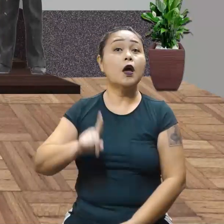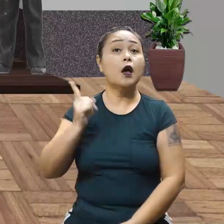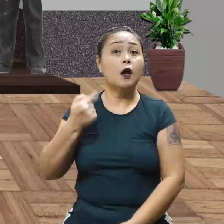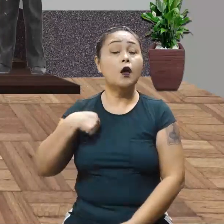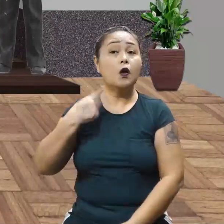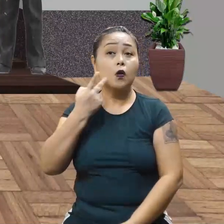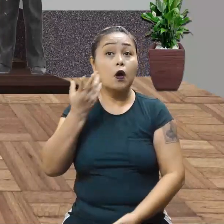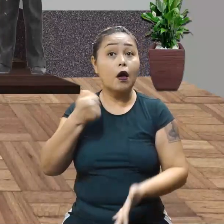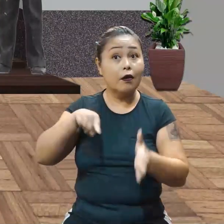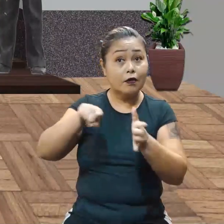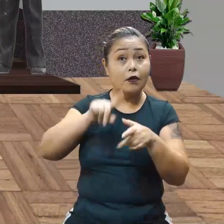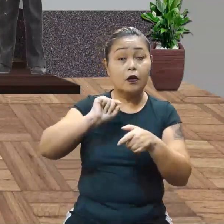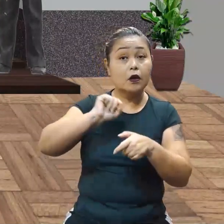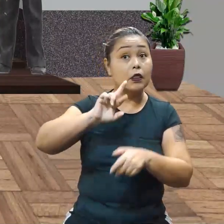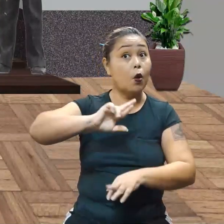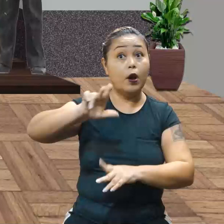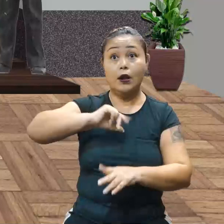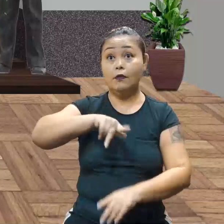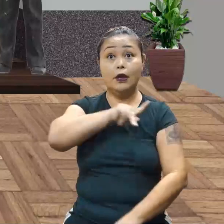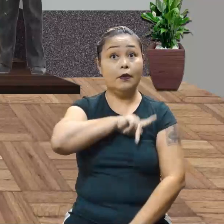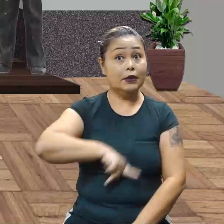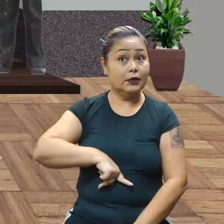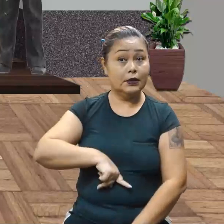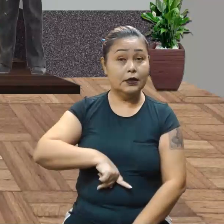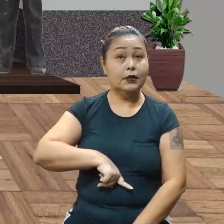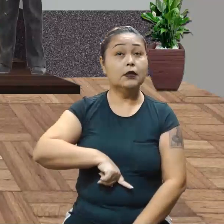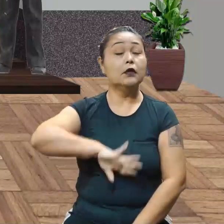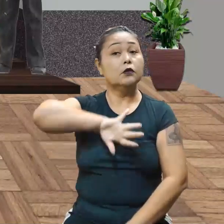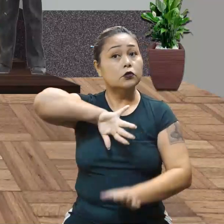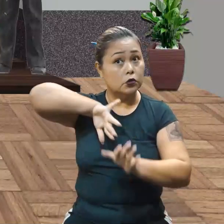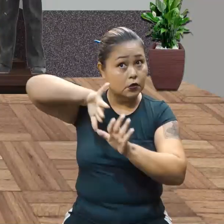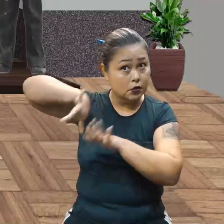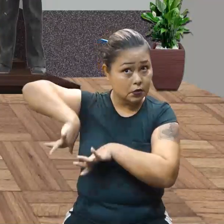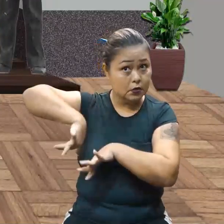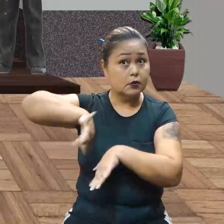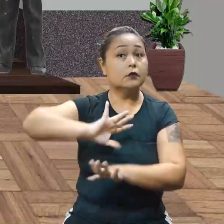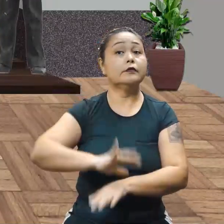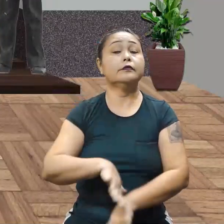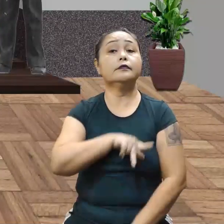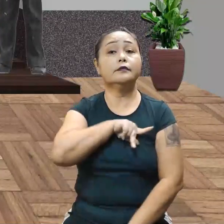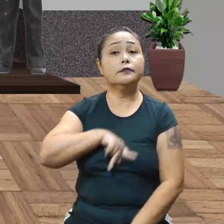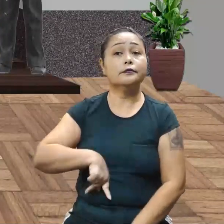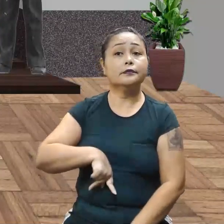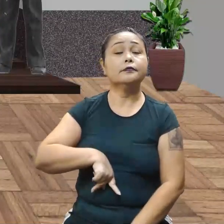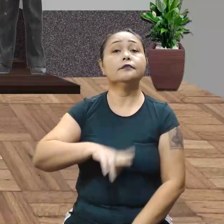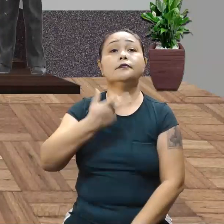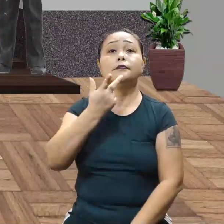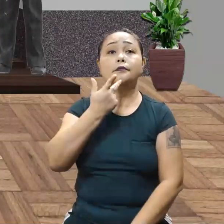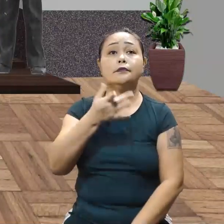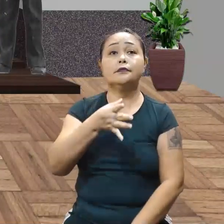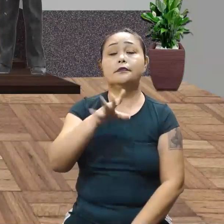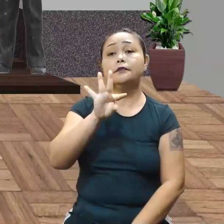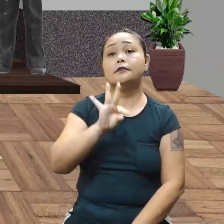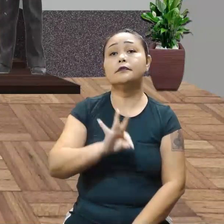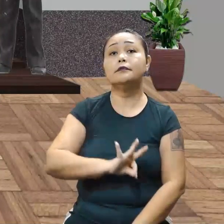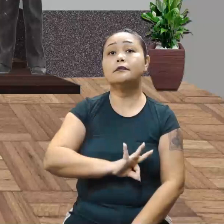Nesse momento que ele vem para cá, ele não era mais presidente, tá? Ele já tinha saído da presidência. Nós estamos falando,